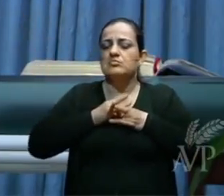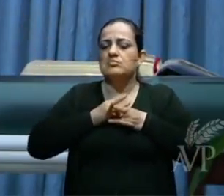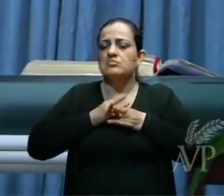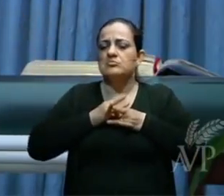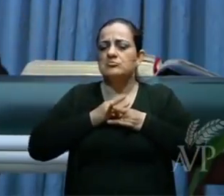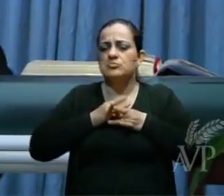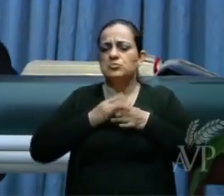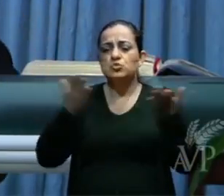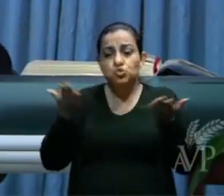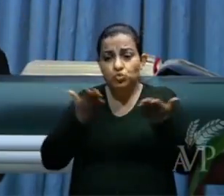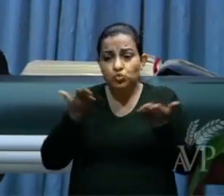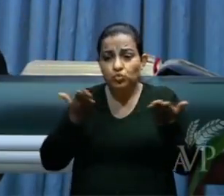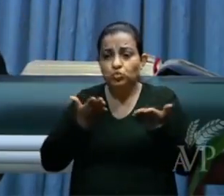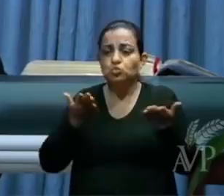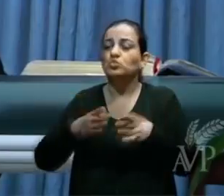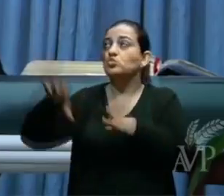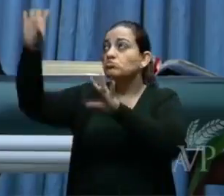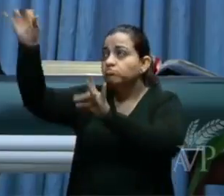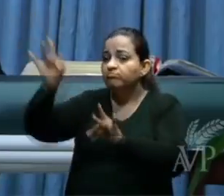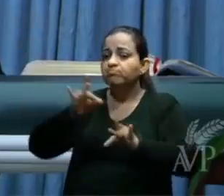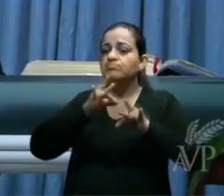mensagem do tempo